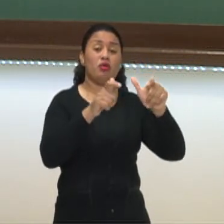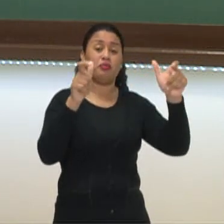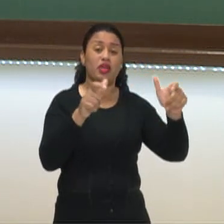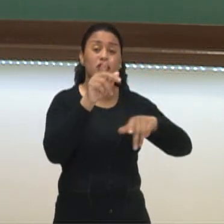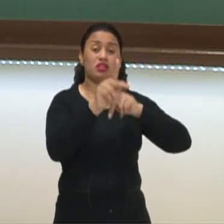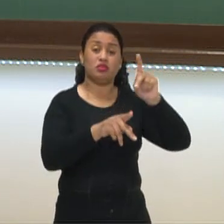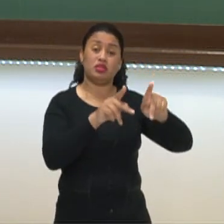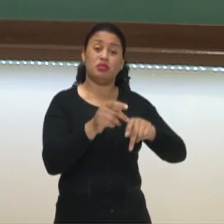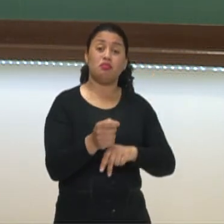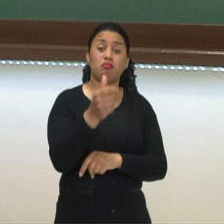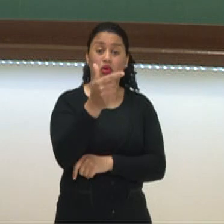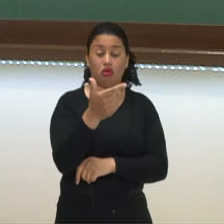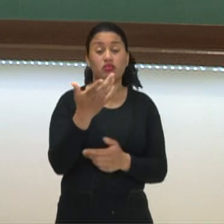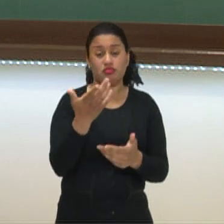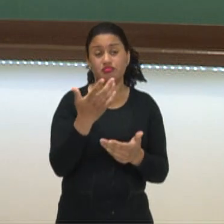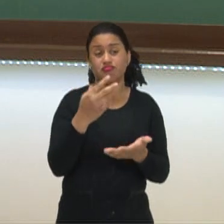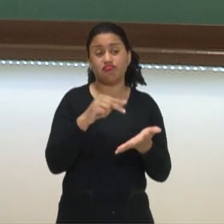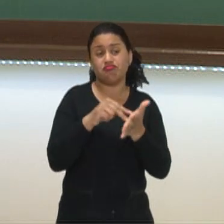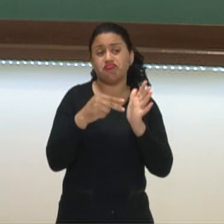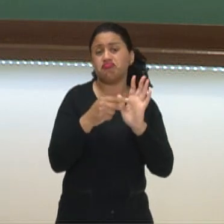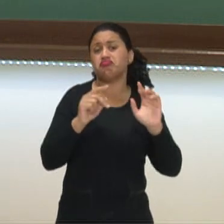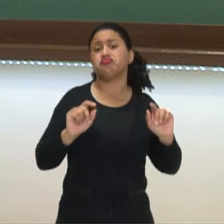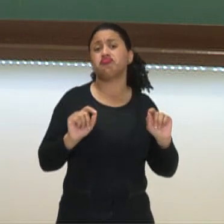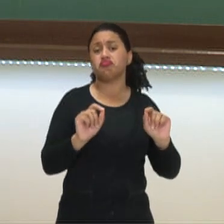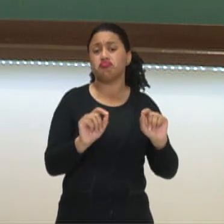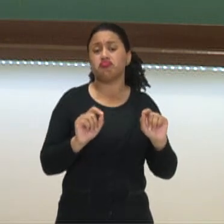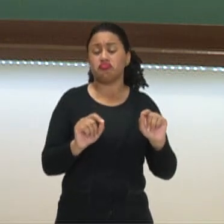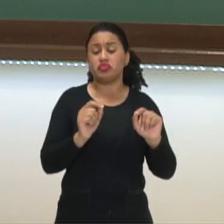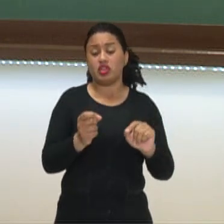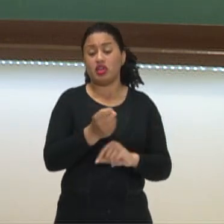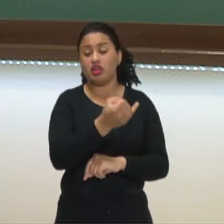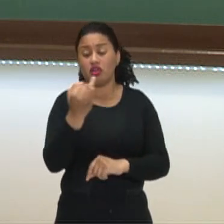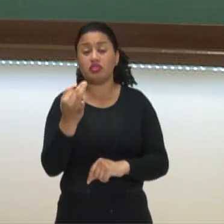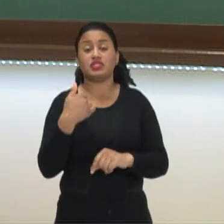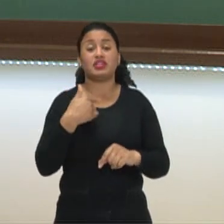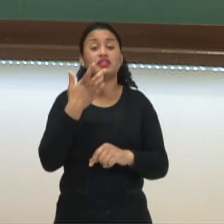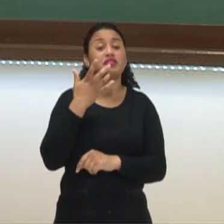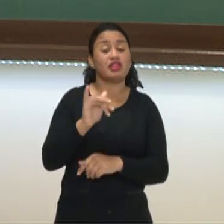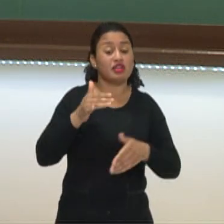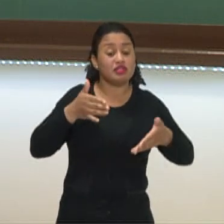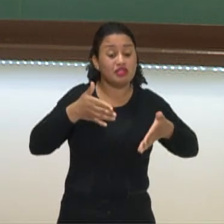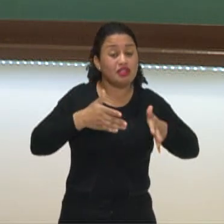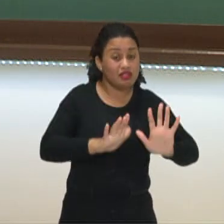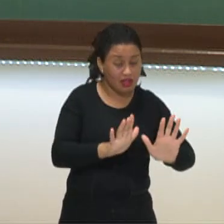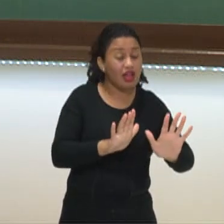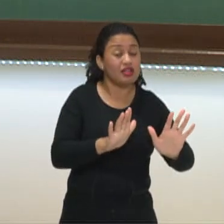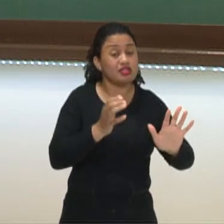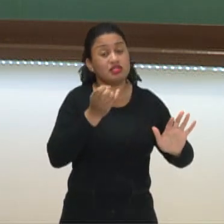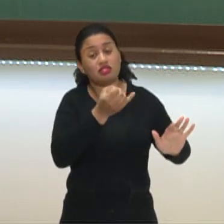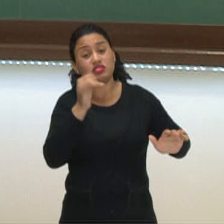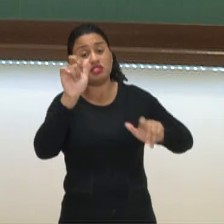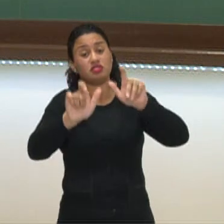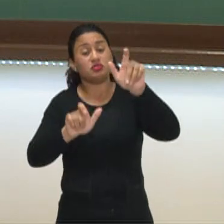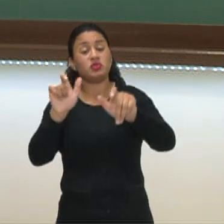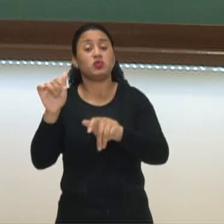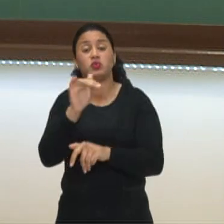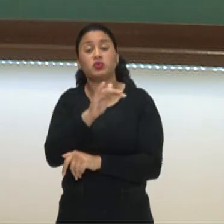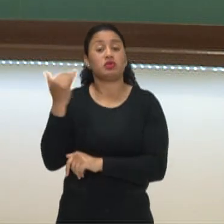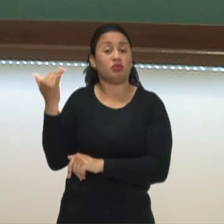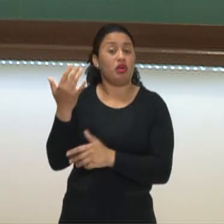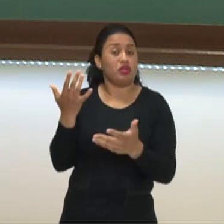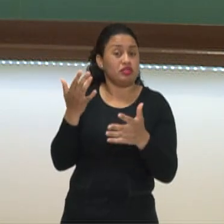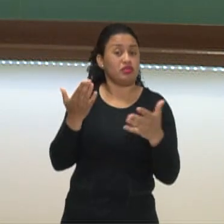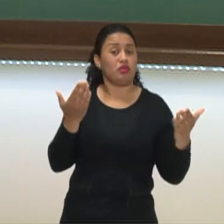baixo. Crescimento vegetativo basicamente é a quantidade de crianças que nascem e a quantidade de pessoas que